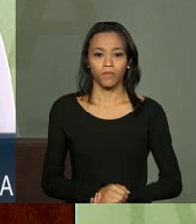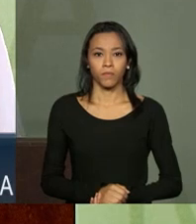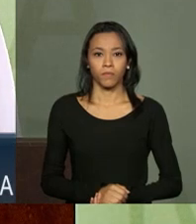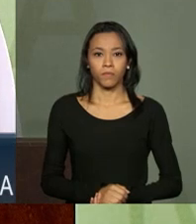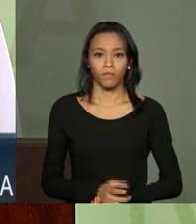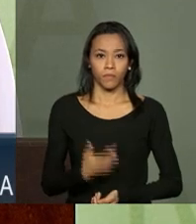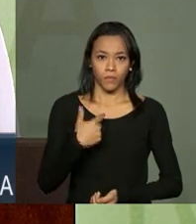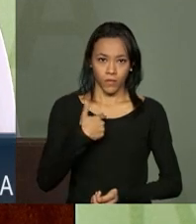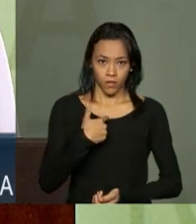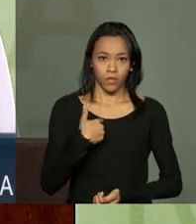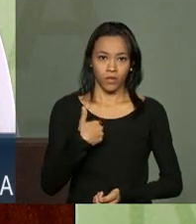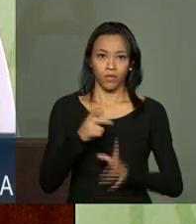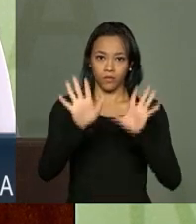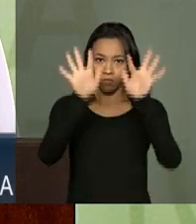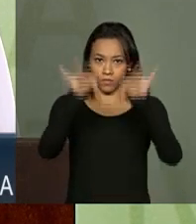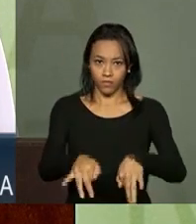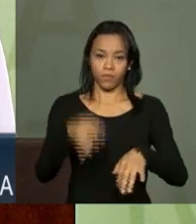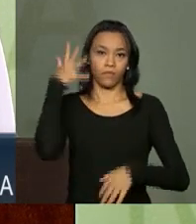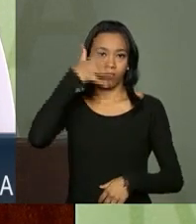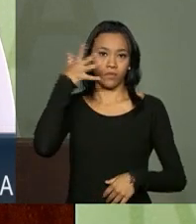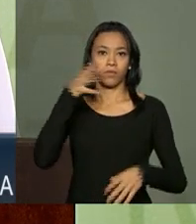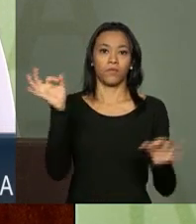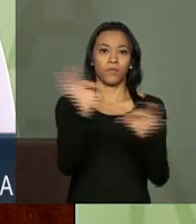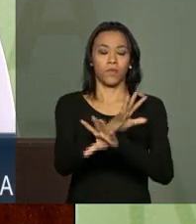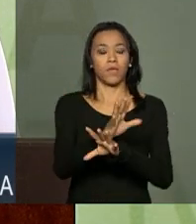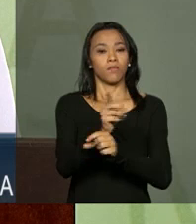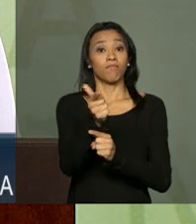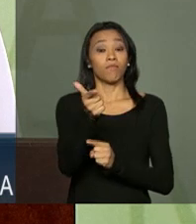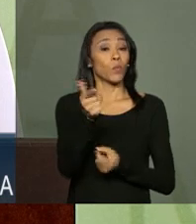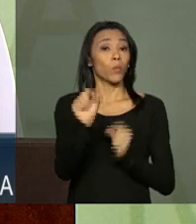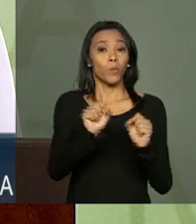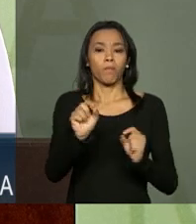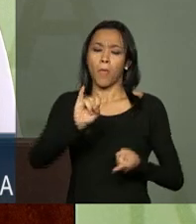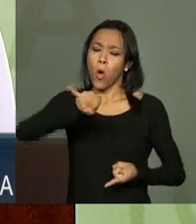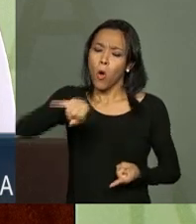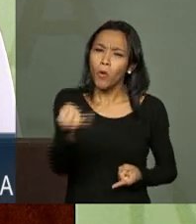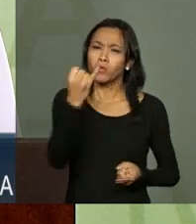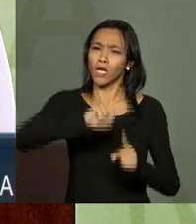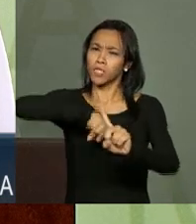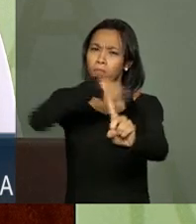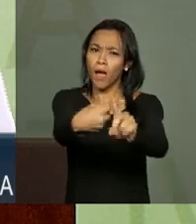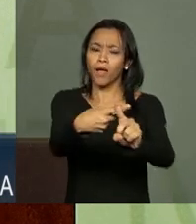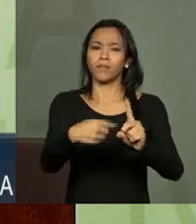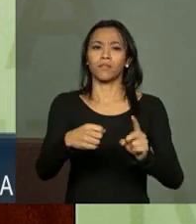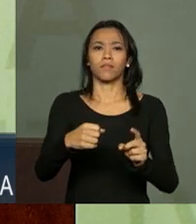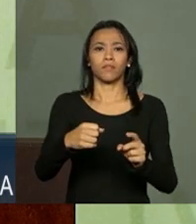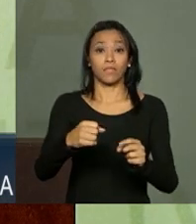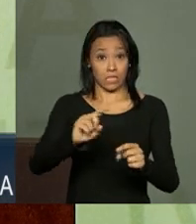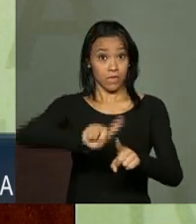E eu queria acabar dizendo que mais oportunidade e mais democracia e